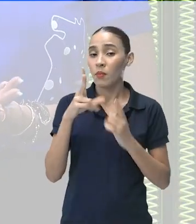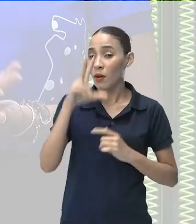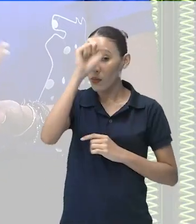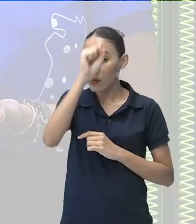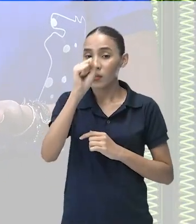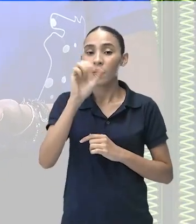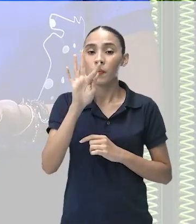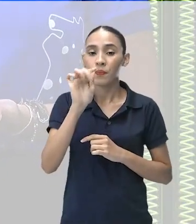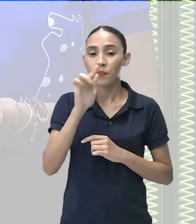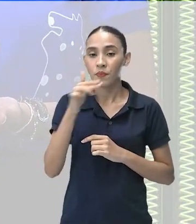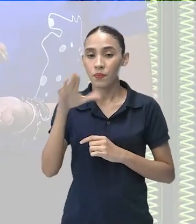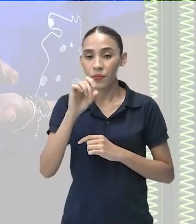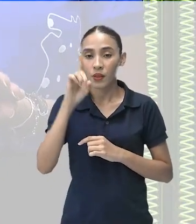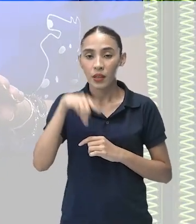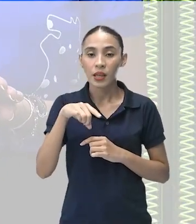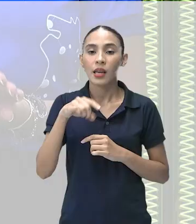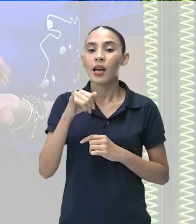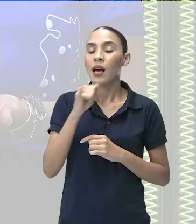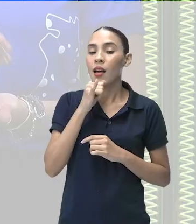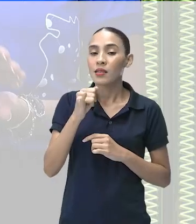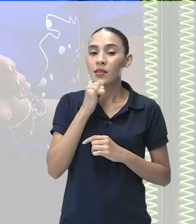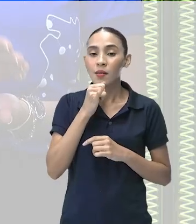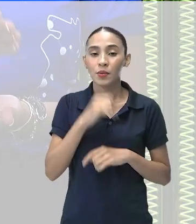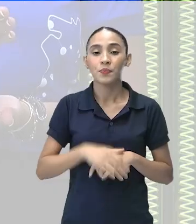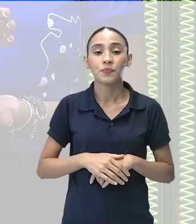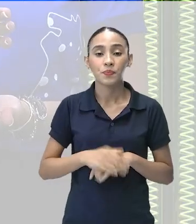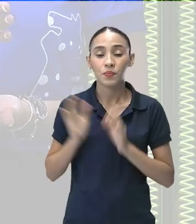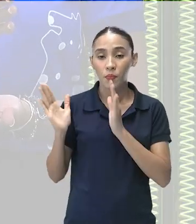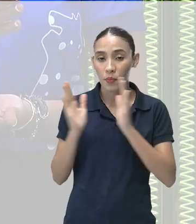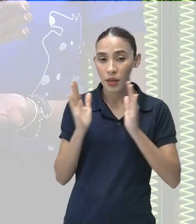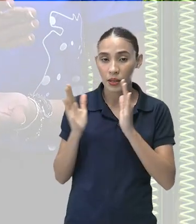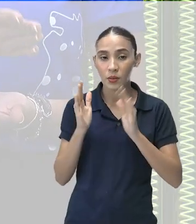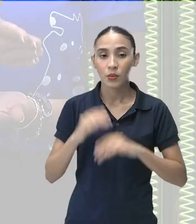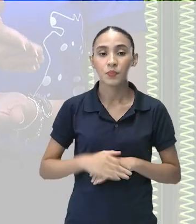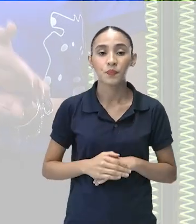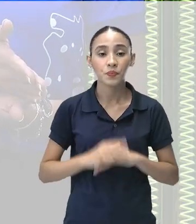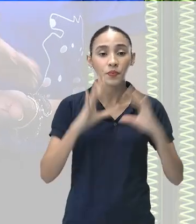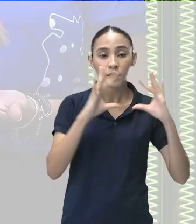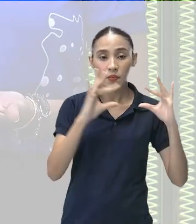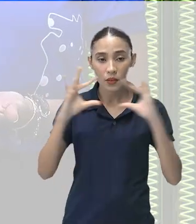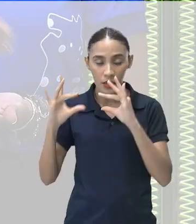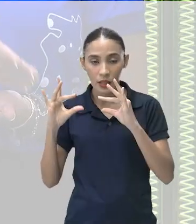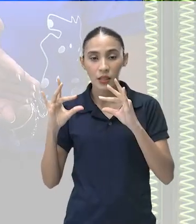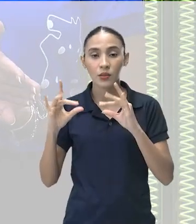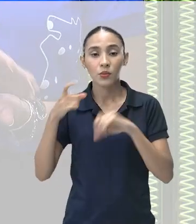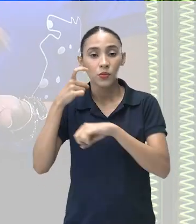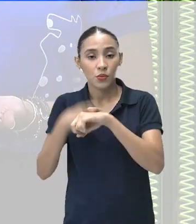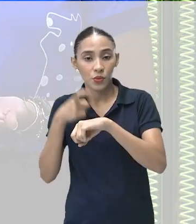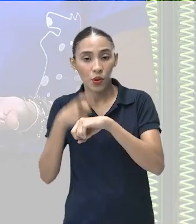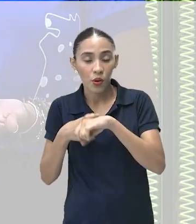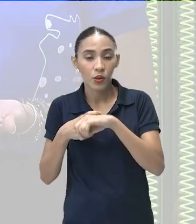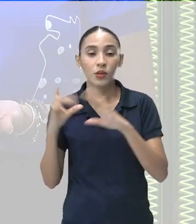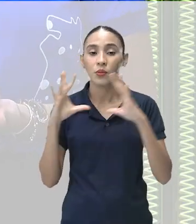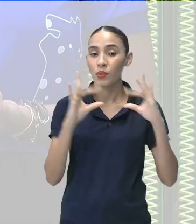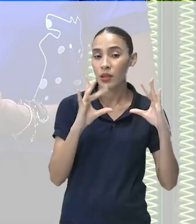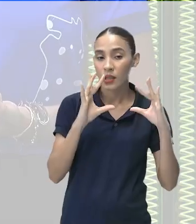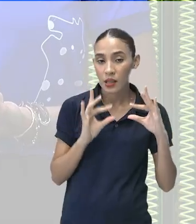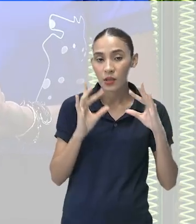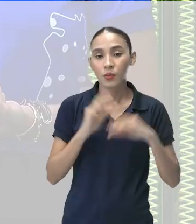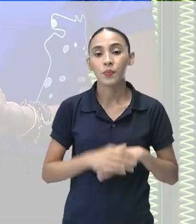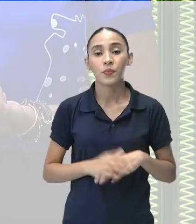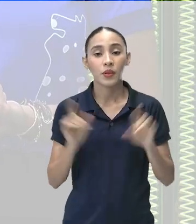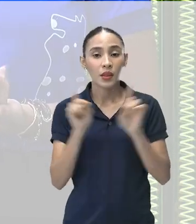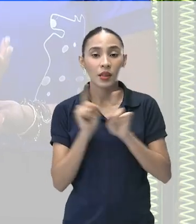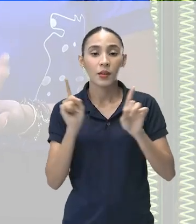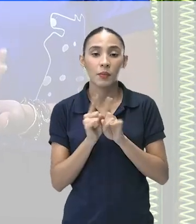um alto ponto de fusão, que é quando se tornam do estado líquido do estado sólido para o estado